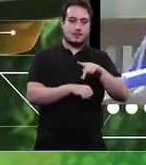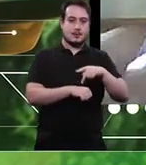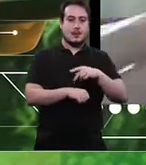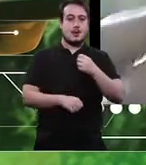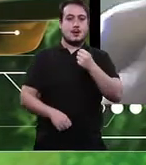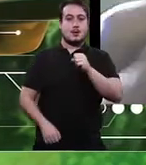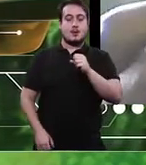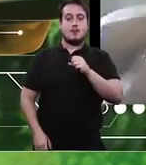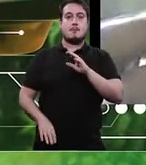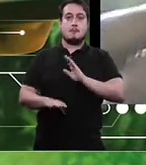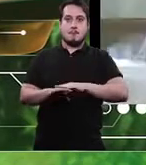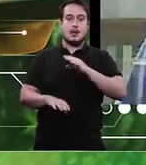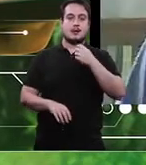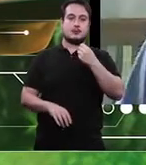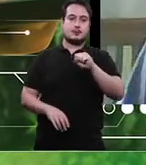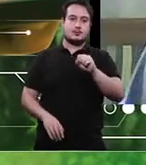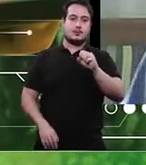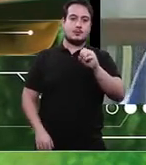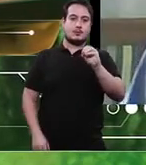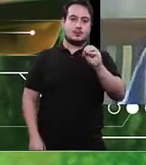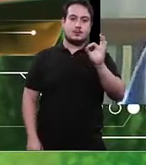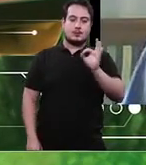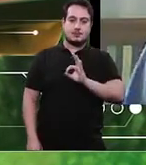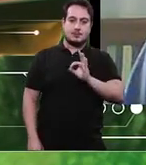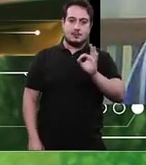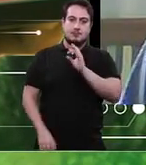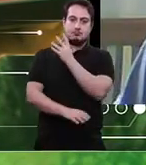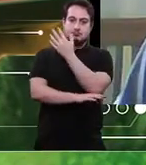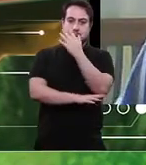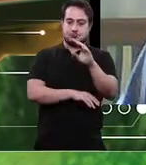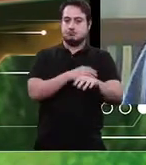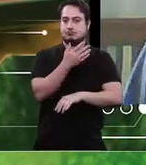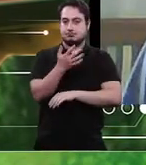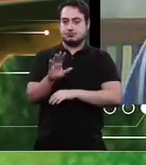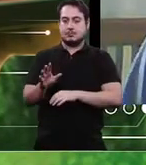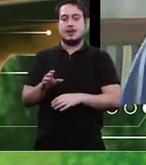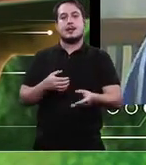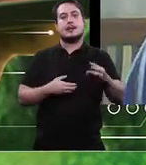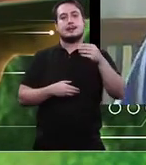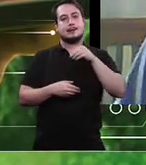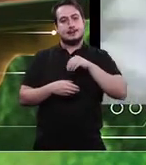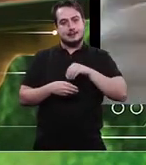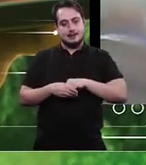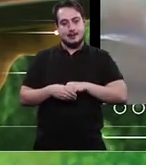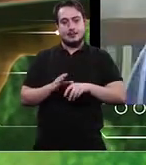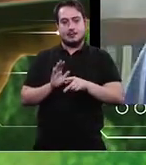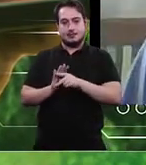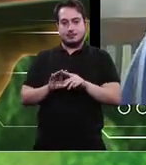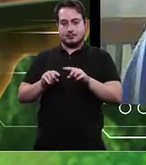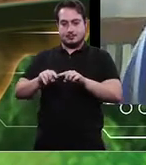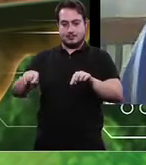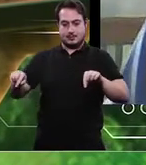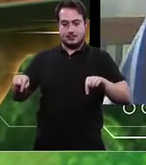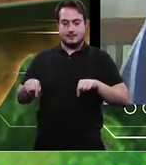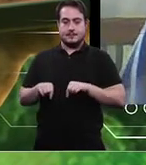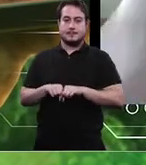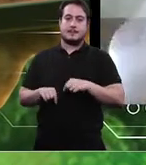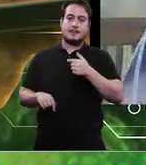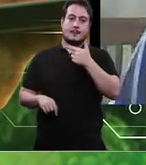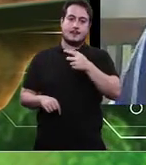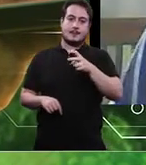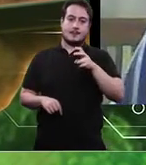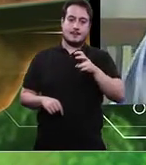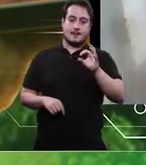80%, mais de 80% em pé, apesar de a gente ter dentro da propriedade privada 25%